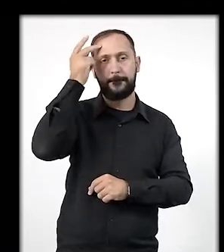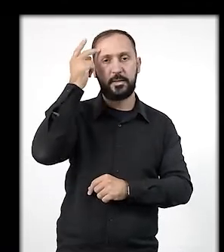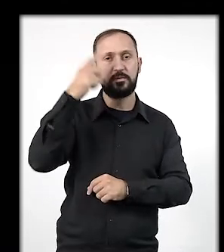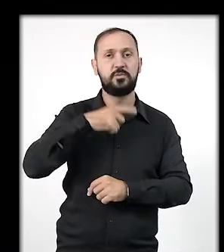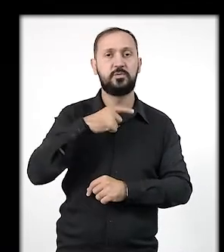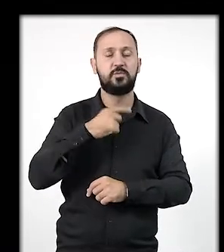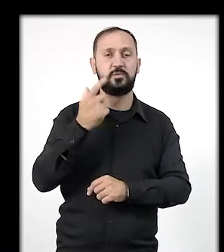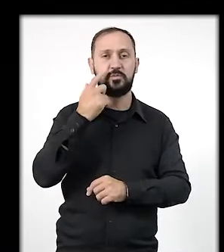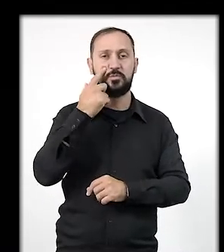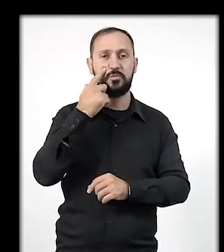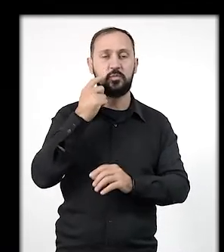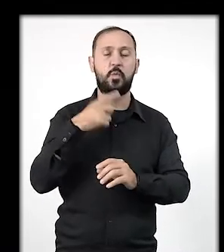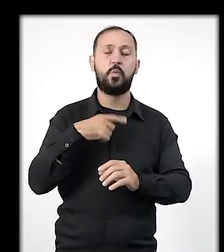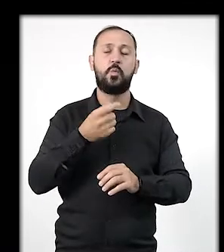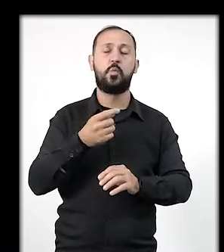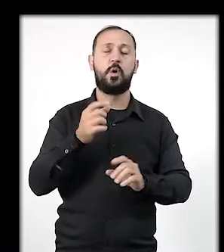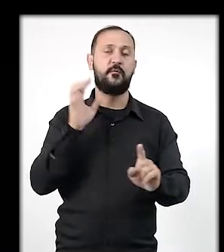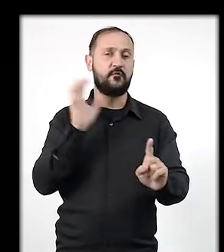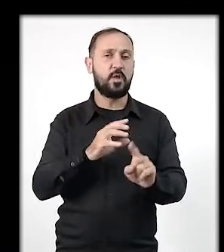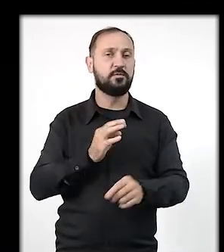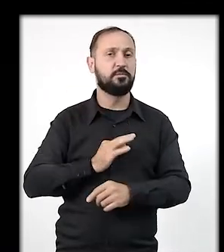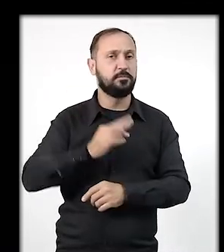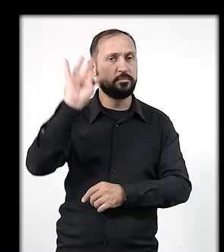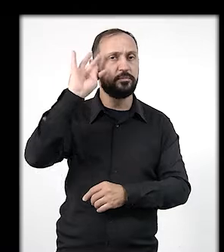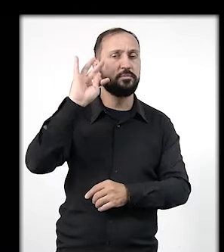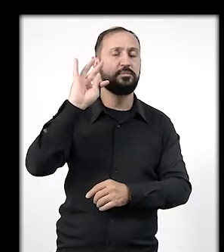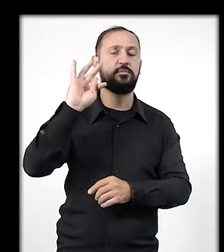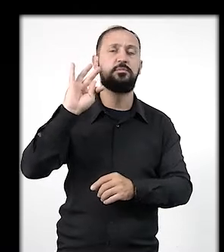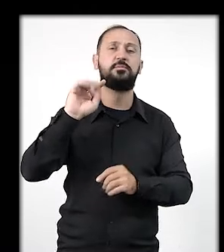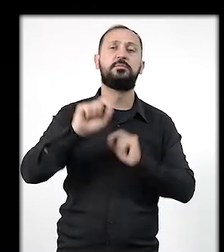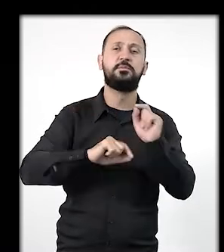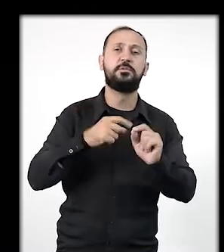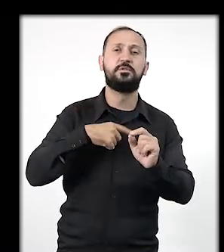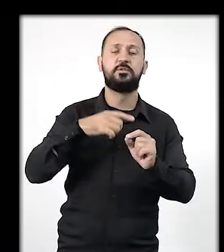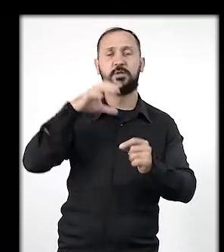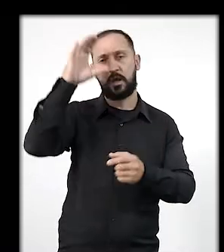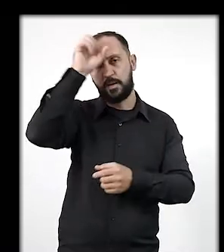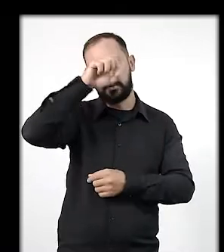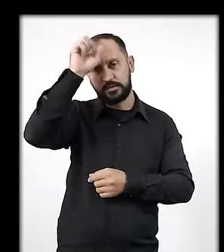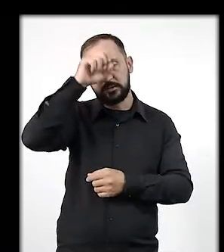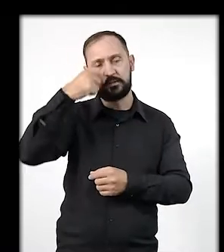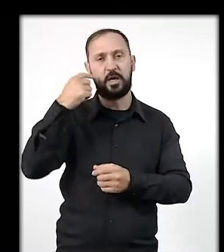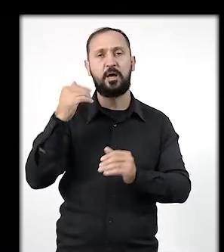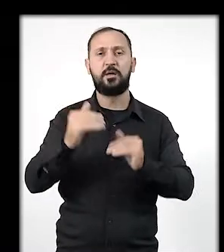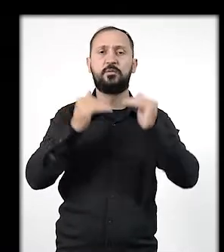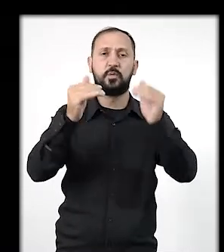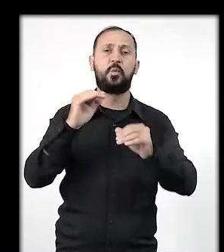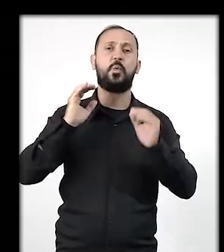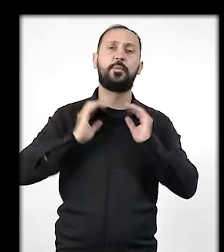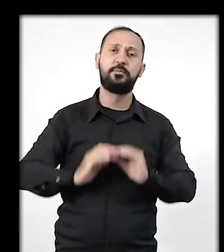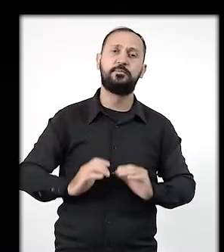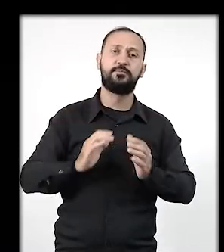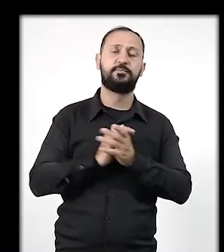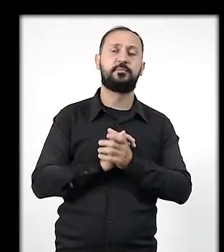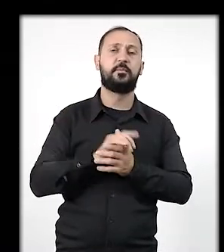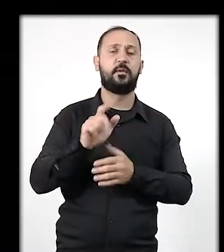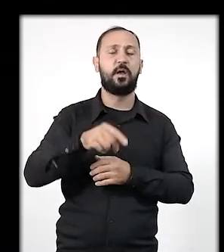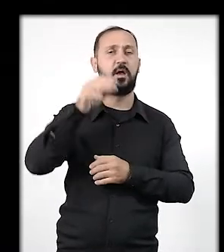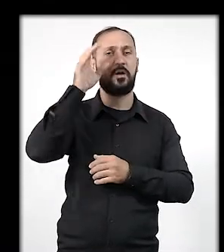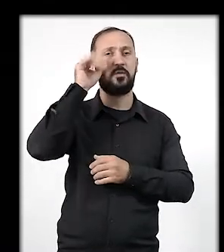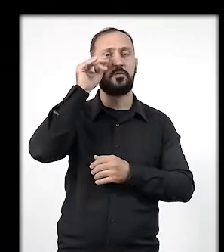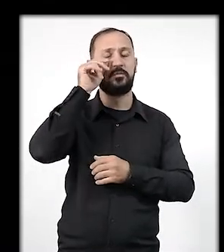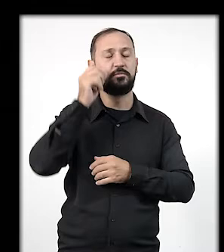de pessoas com nível de exposição elevado à testosterona, com relação ao nível de alfabetização, com relação ao comportamento pró-meio ambiente,